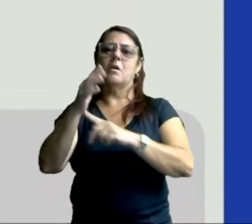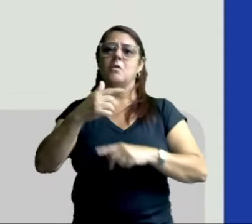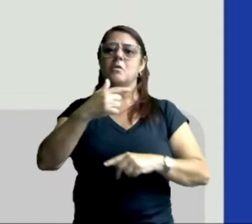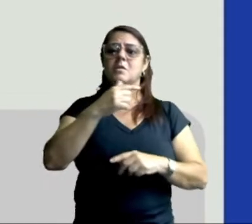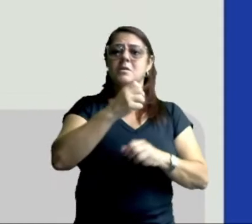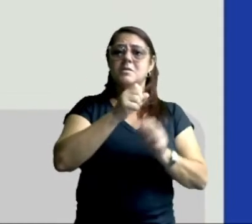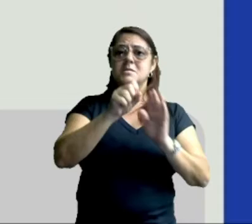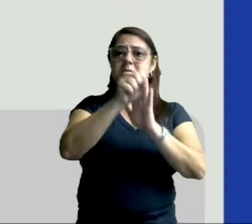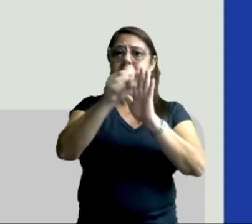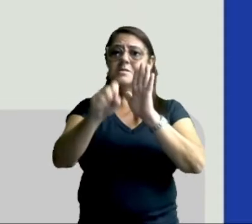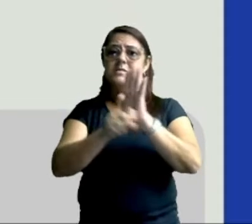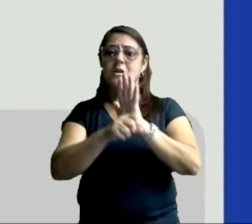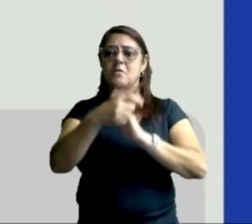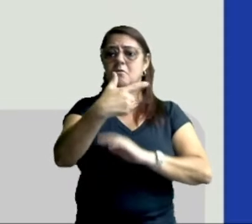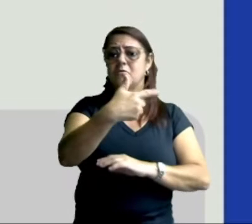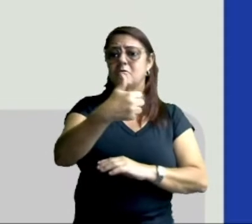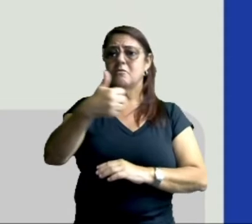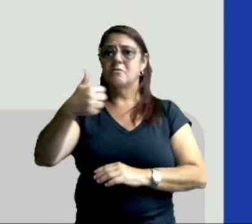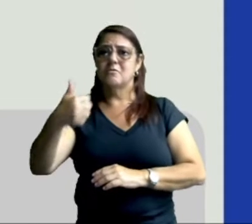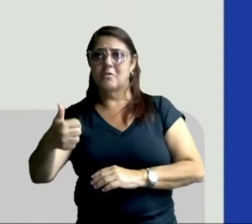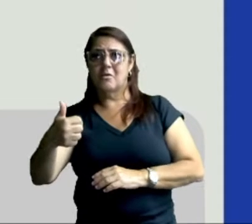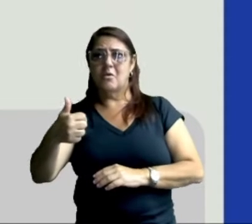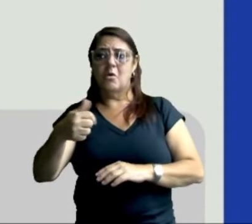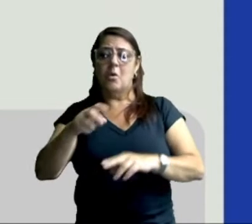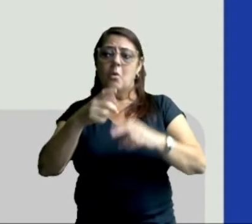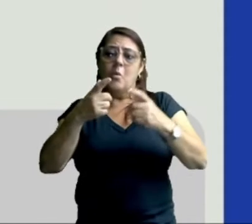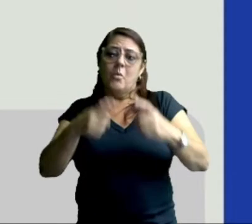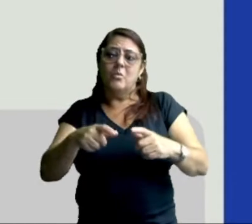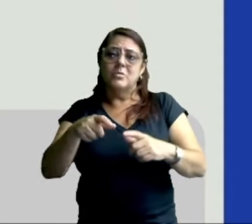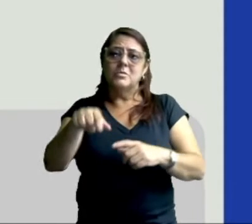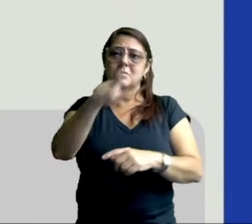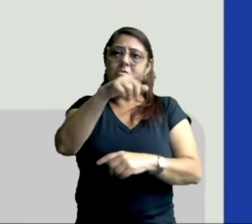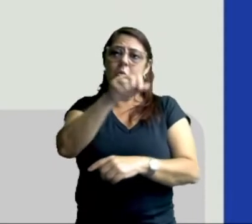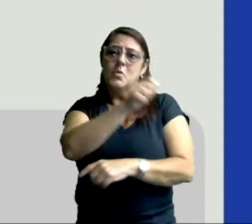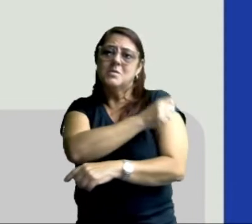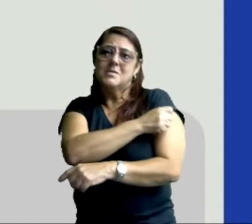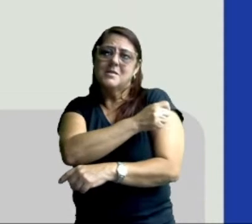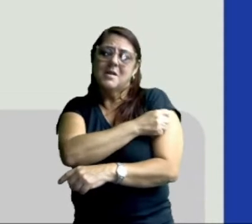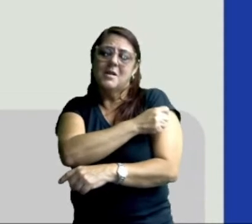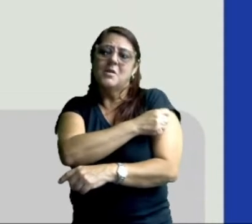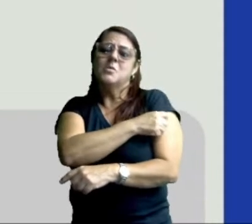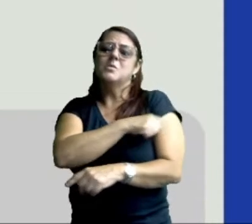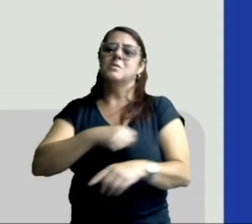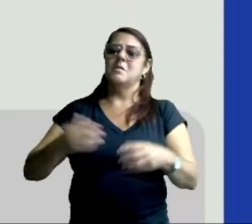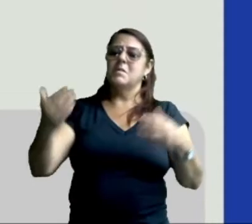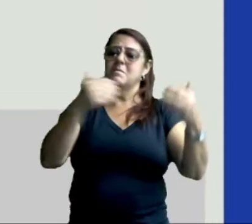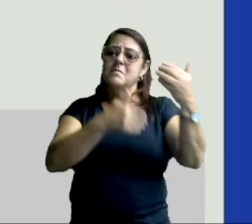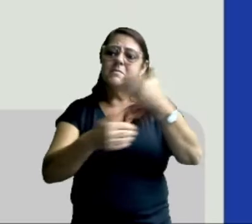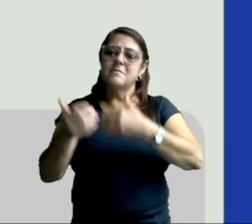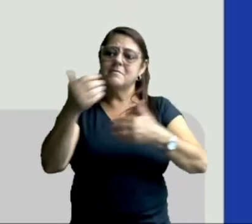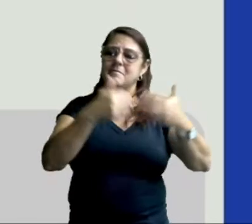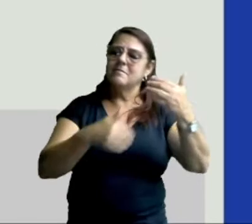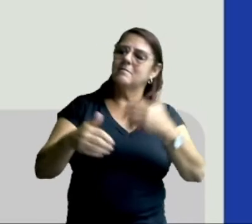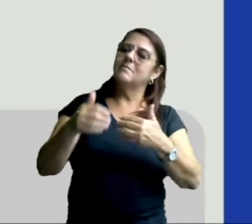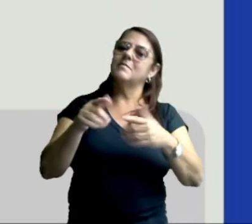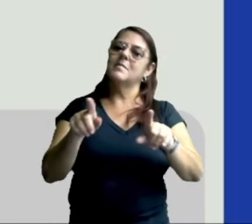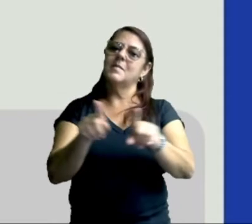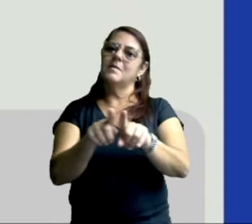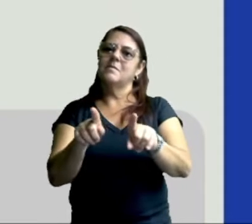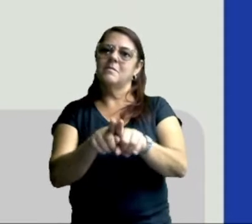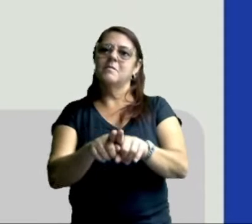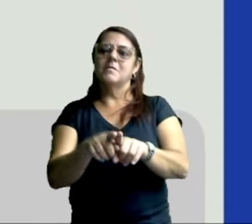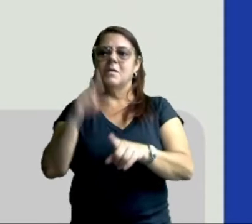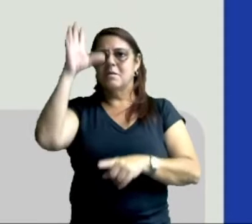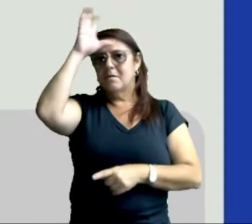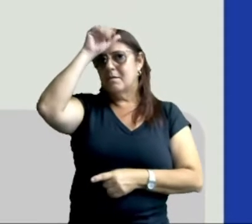os nossos alunos eles estão inseridos e que de fato a gente precisa cada dia estar imergindo de fato nesse